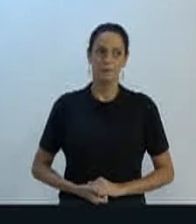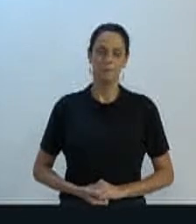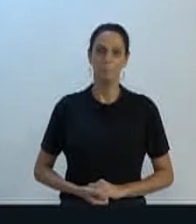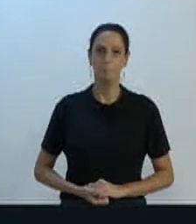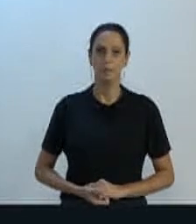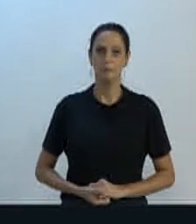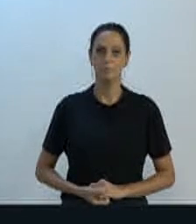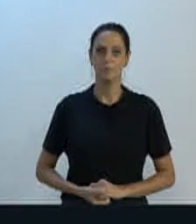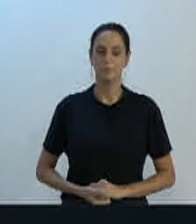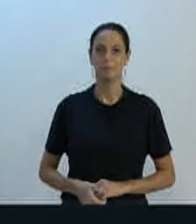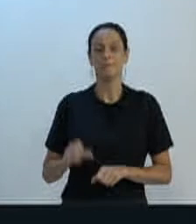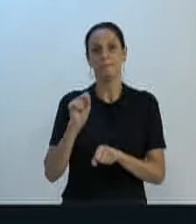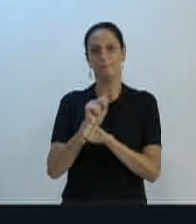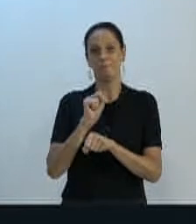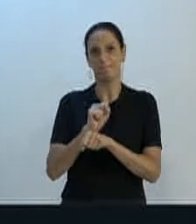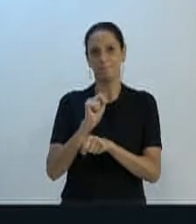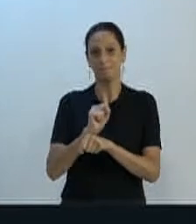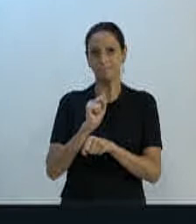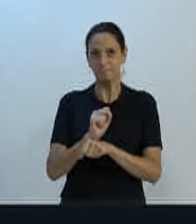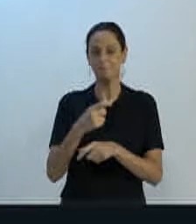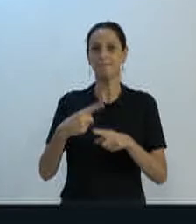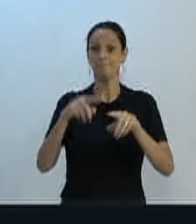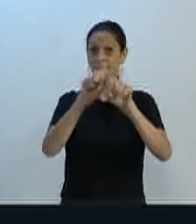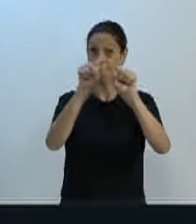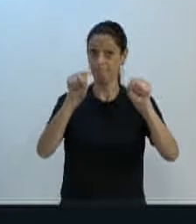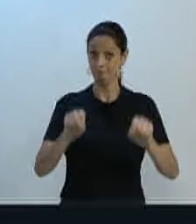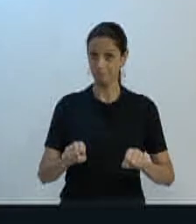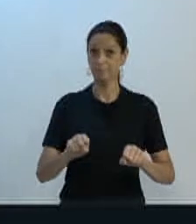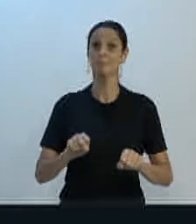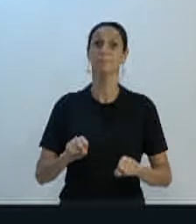Vamos ter que aguardar. A máquina vai ter que registrar o voto, tá?